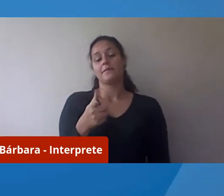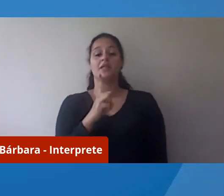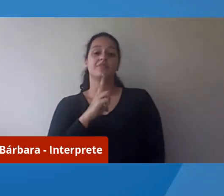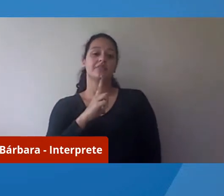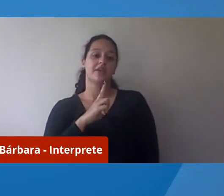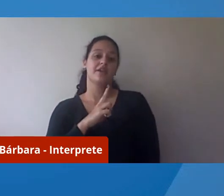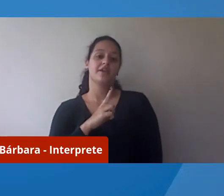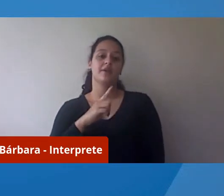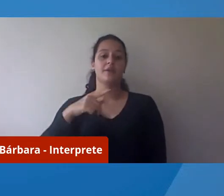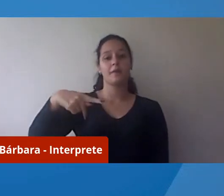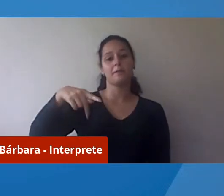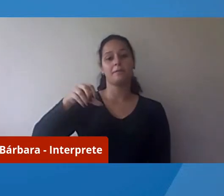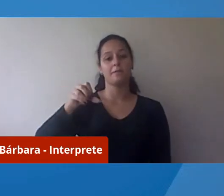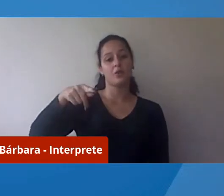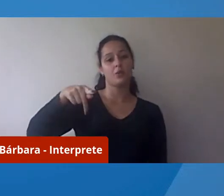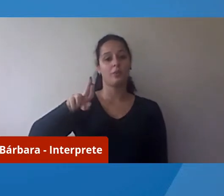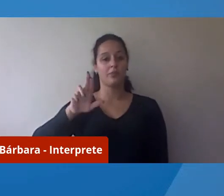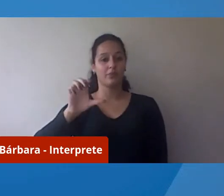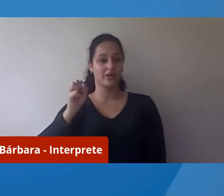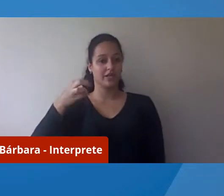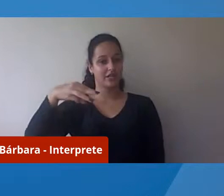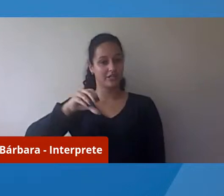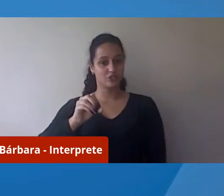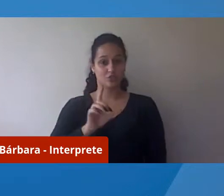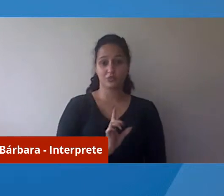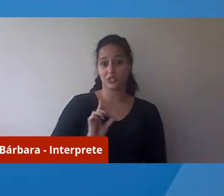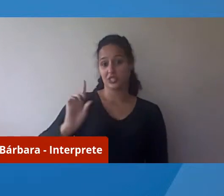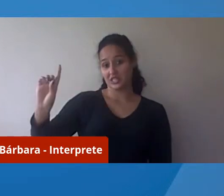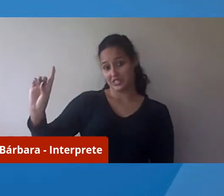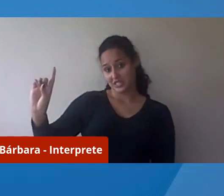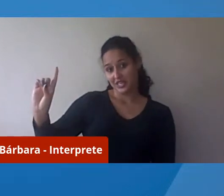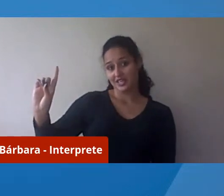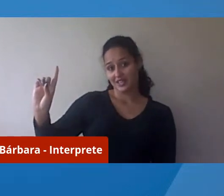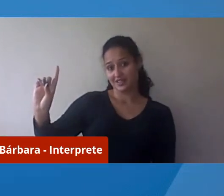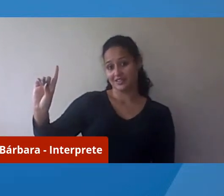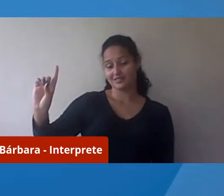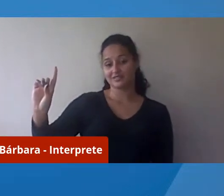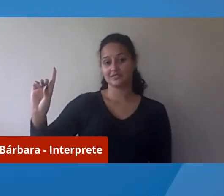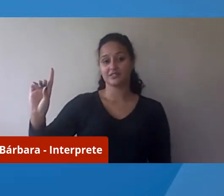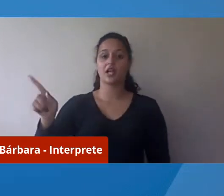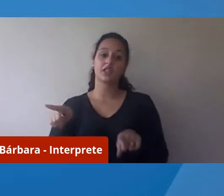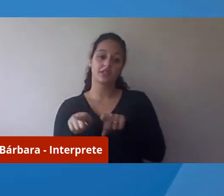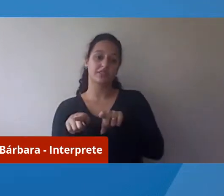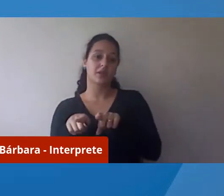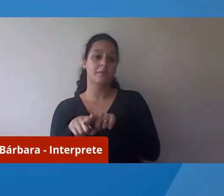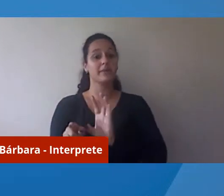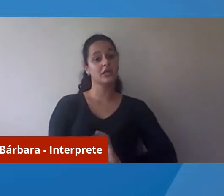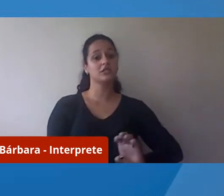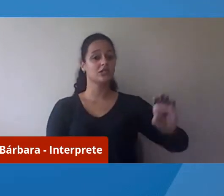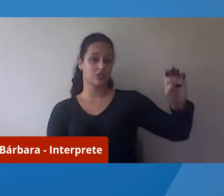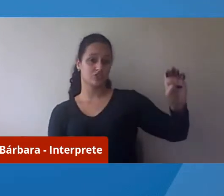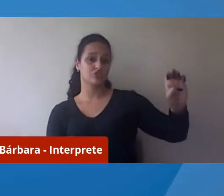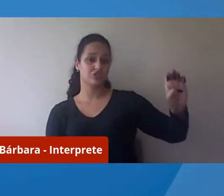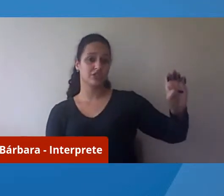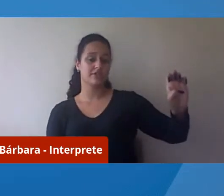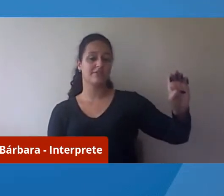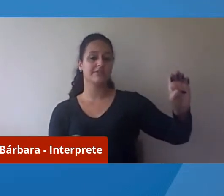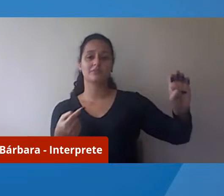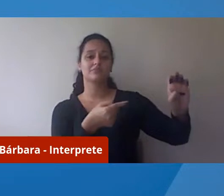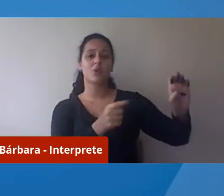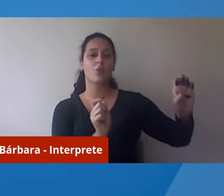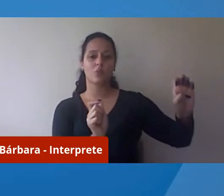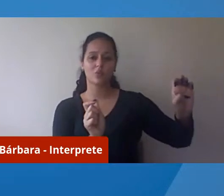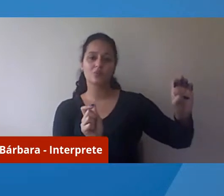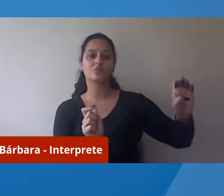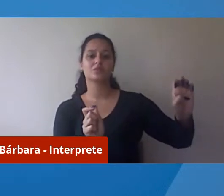de direita, não é? Na França, por exemplo, Marine Le Pen, etc. Depois tem o populismo de esquerda. O que é o populismo de esquerda? Bom, todo